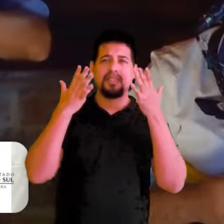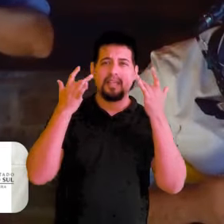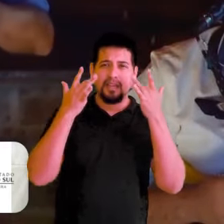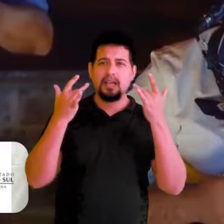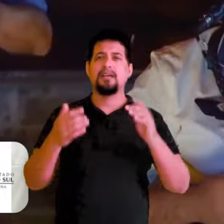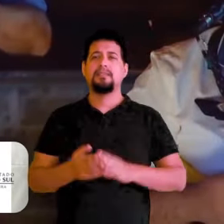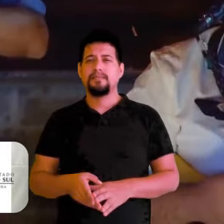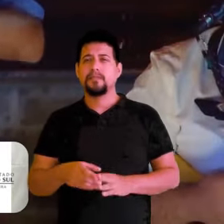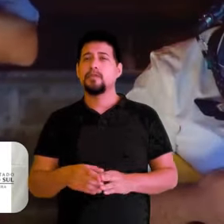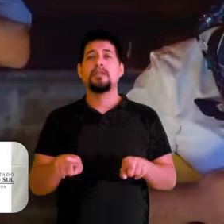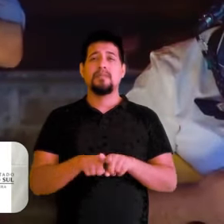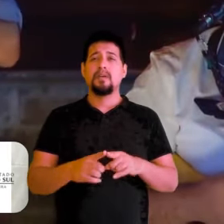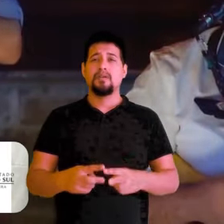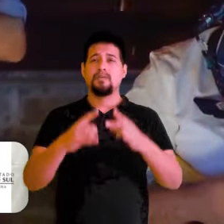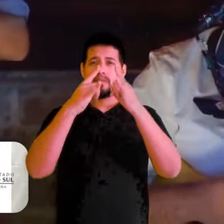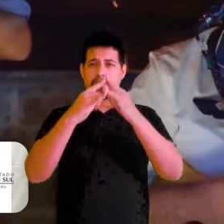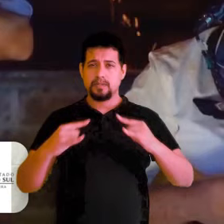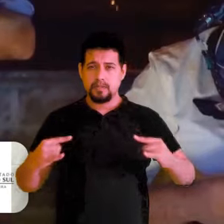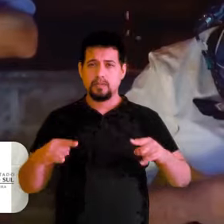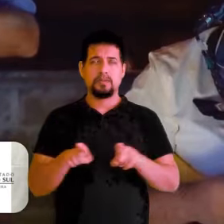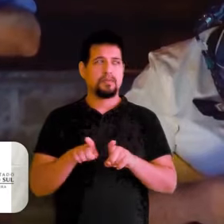os teatros, o circo,